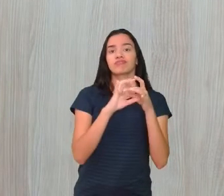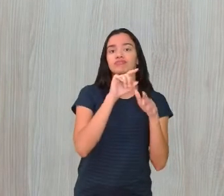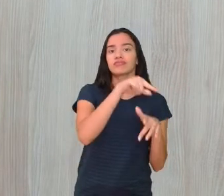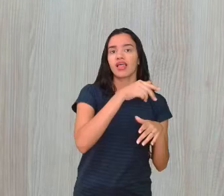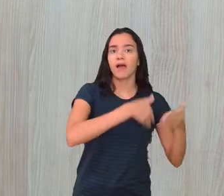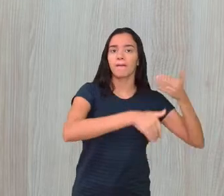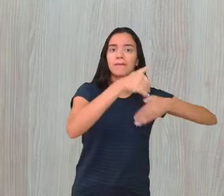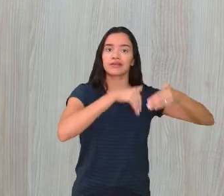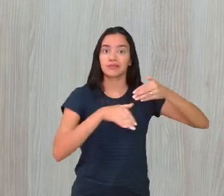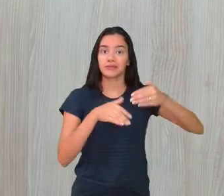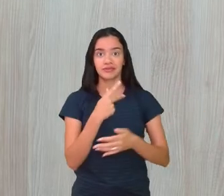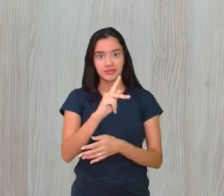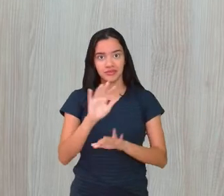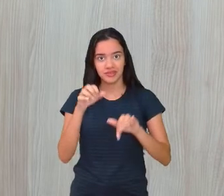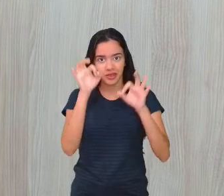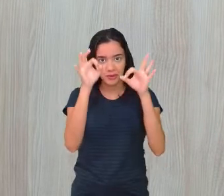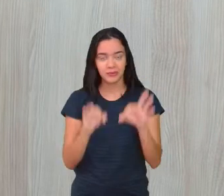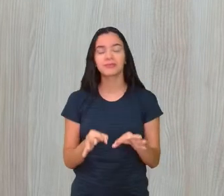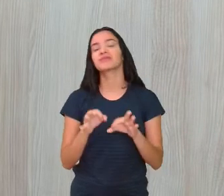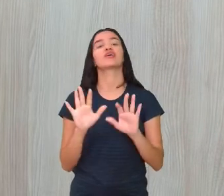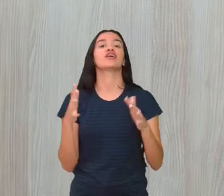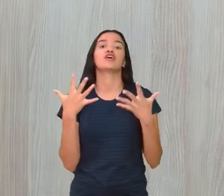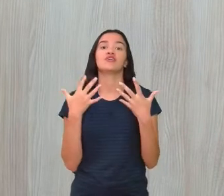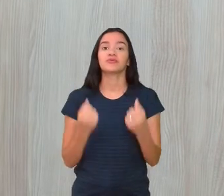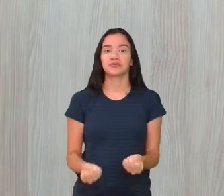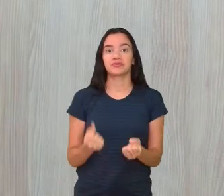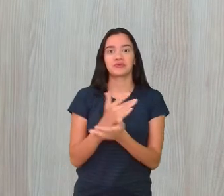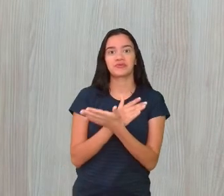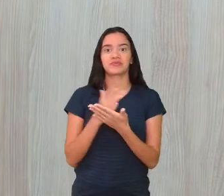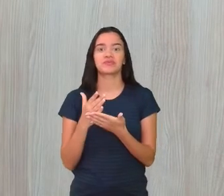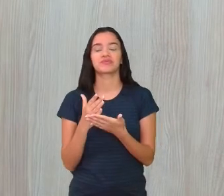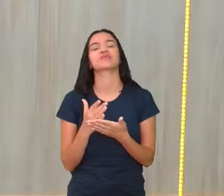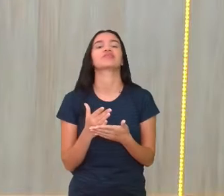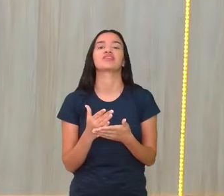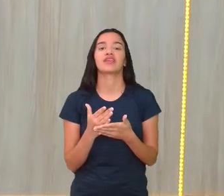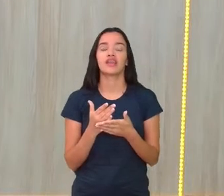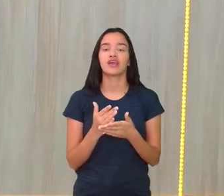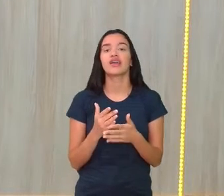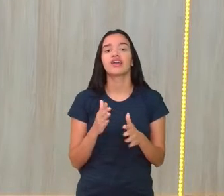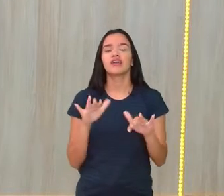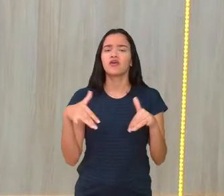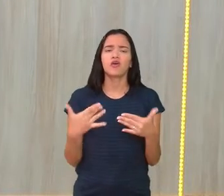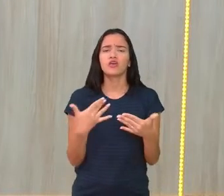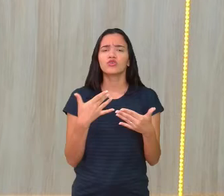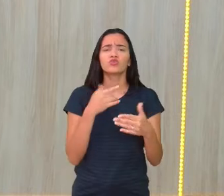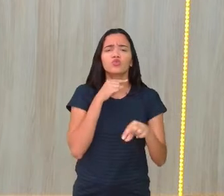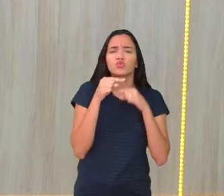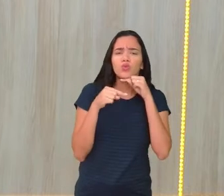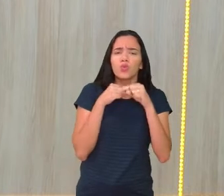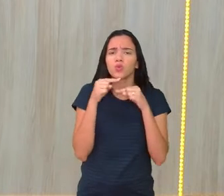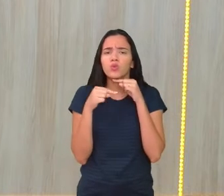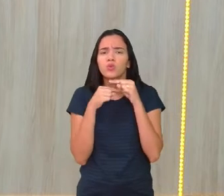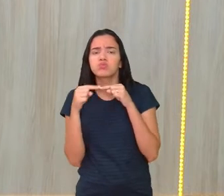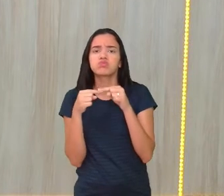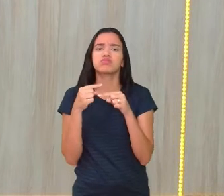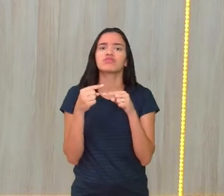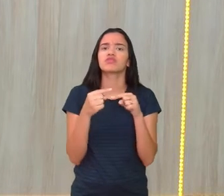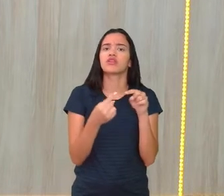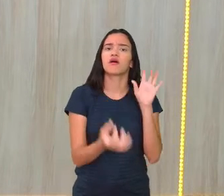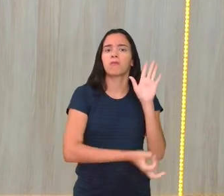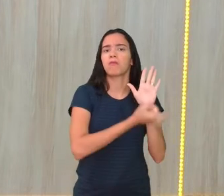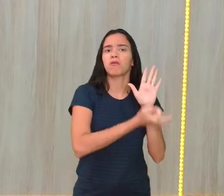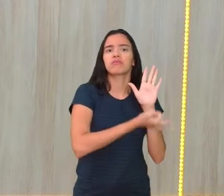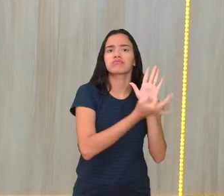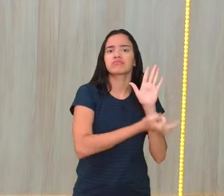na participação de vocês, tá bom? Então, vamos embora, professor Lu. É isso aí. Qualquer dúvida, qualquer